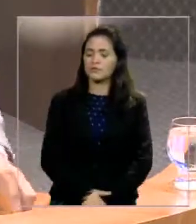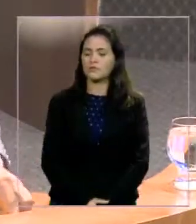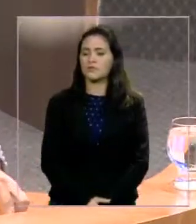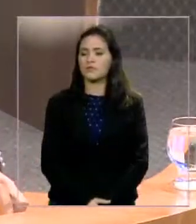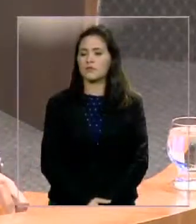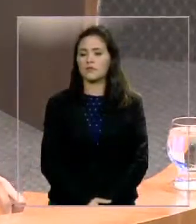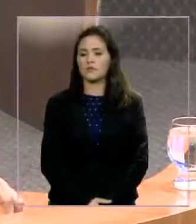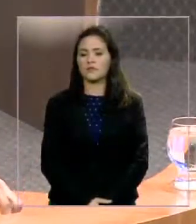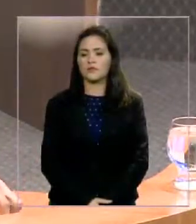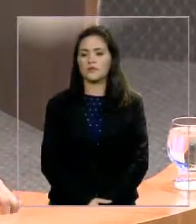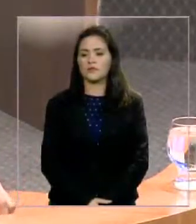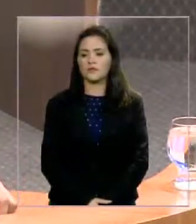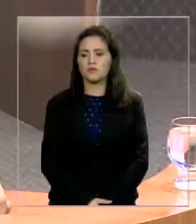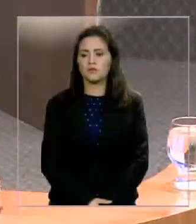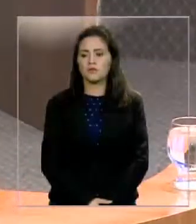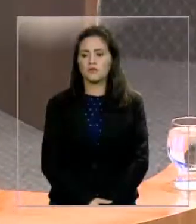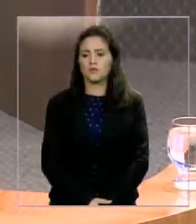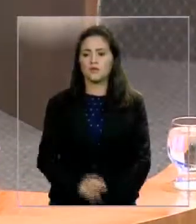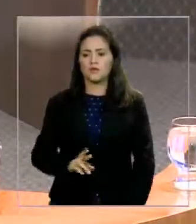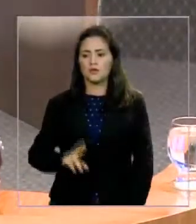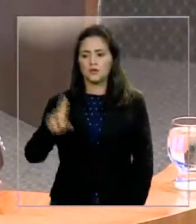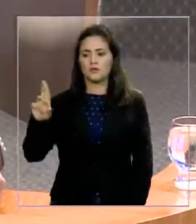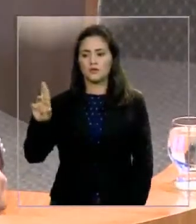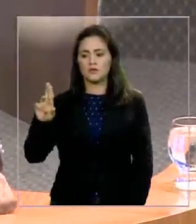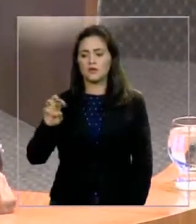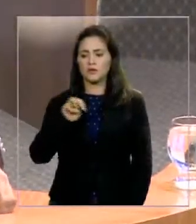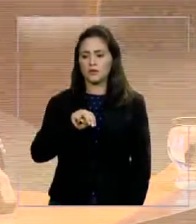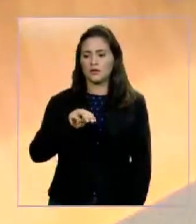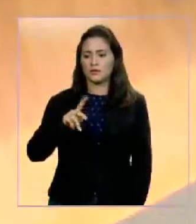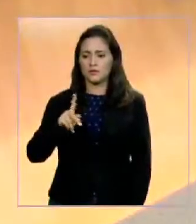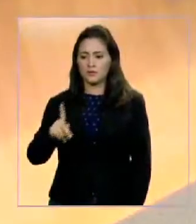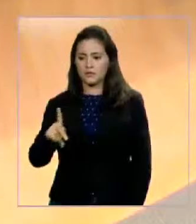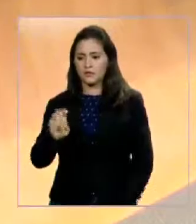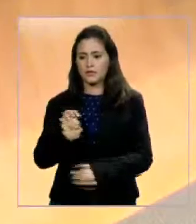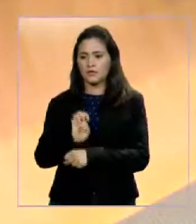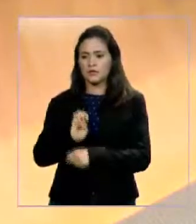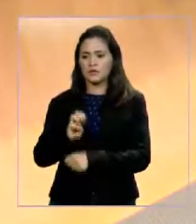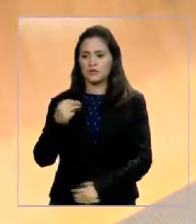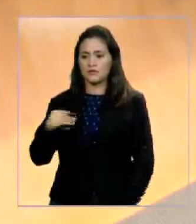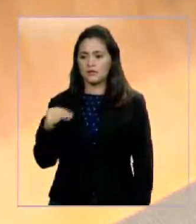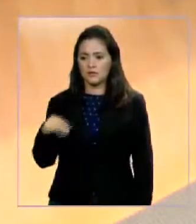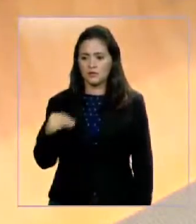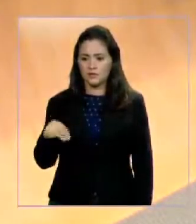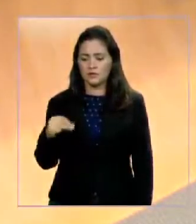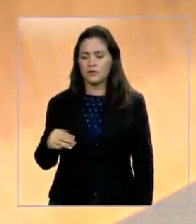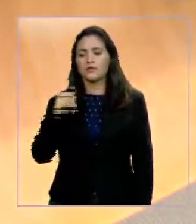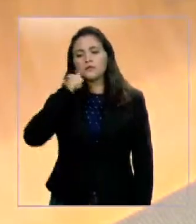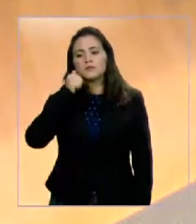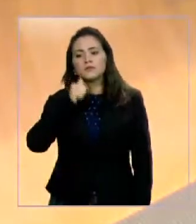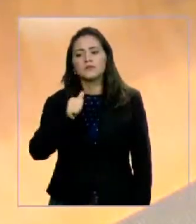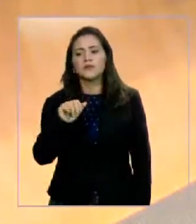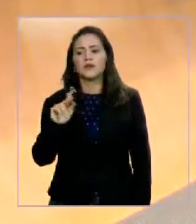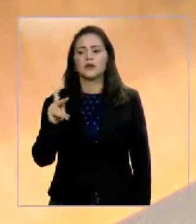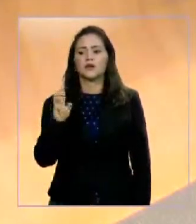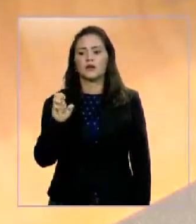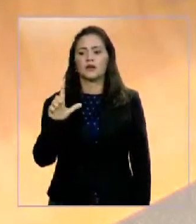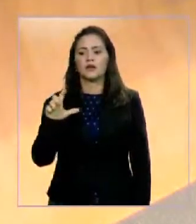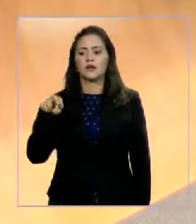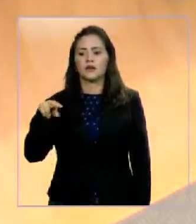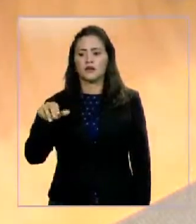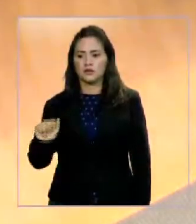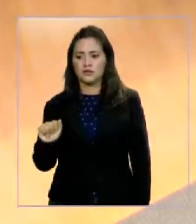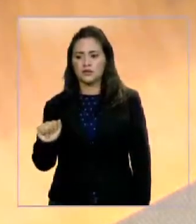representando, representante do Ministério Público Estadual, doutora Helena, representando o prefeito